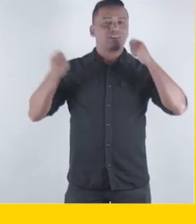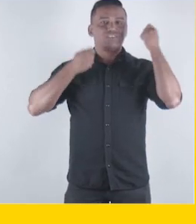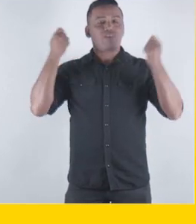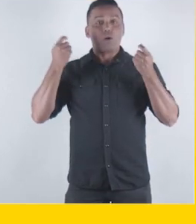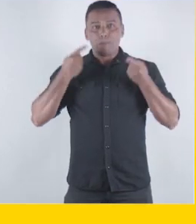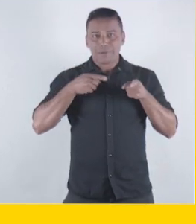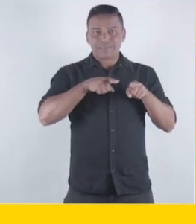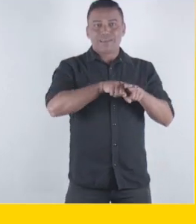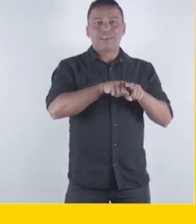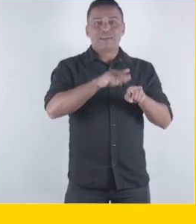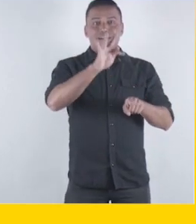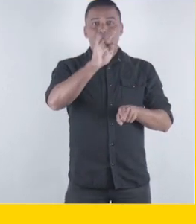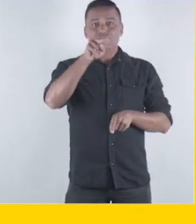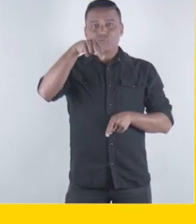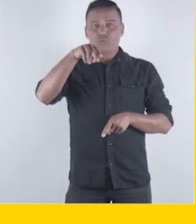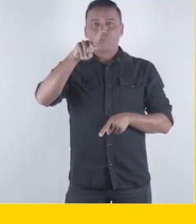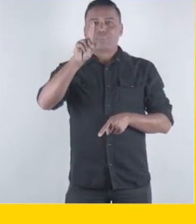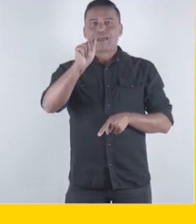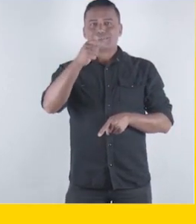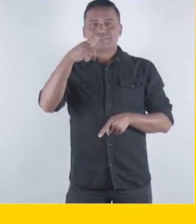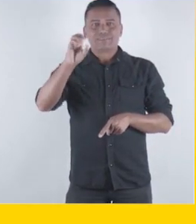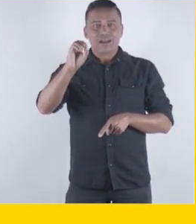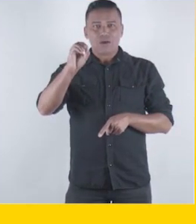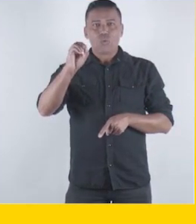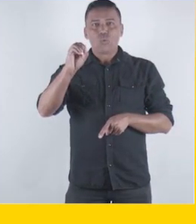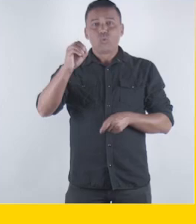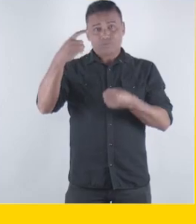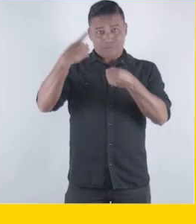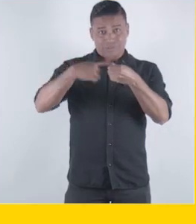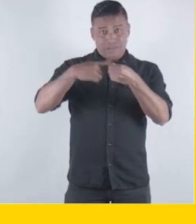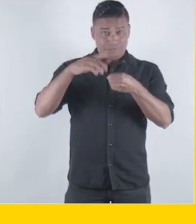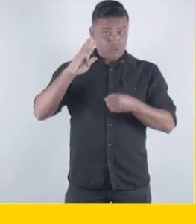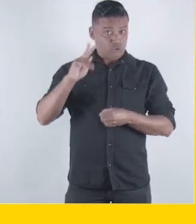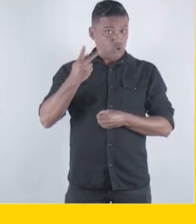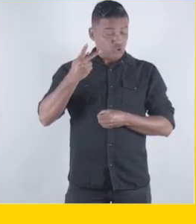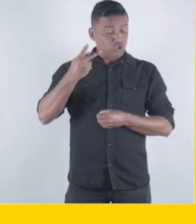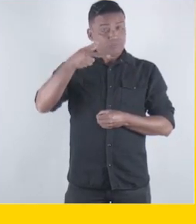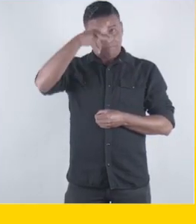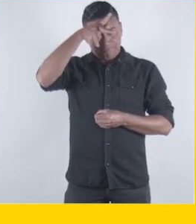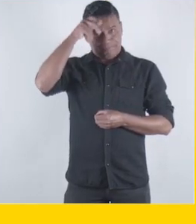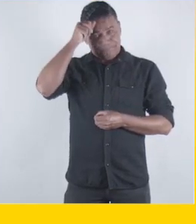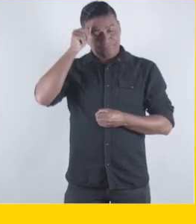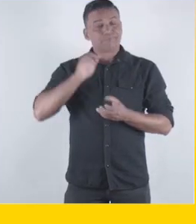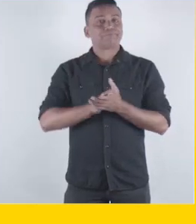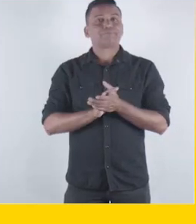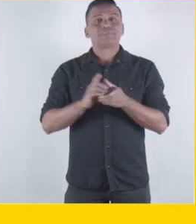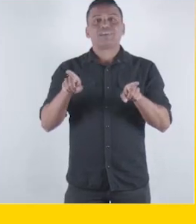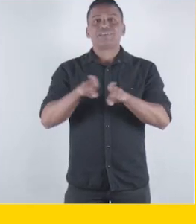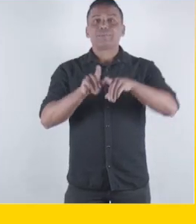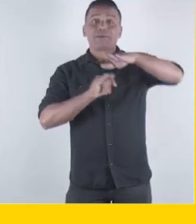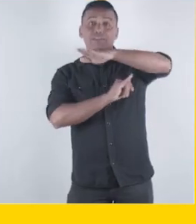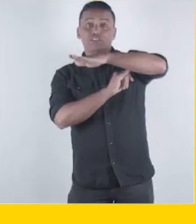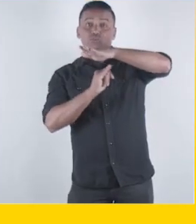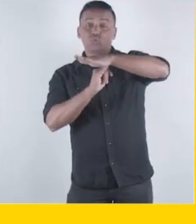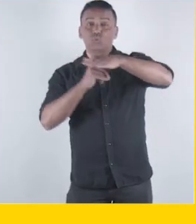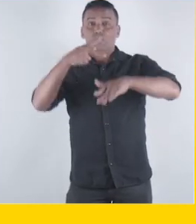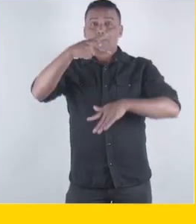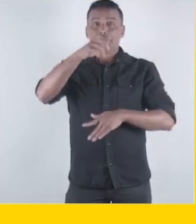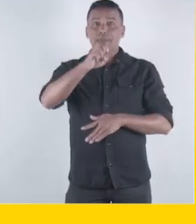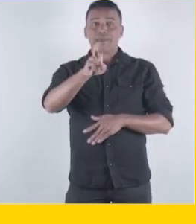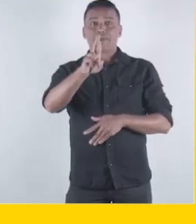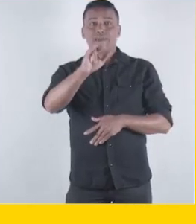da Fundação Municipal de Cultura da Prefeitura de Belo Horizonte e do Instituto